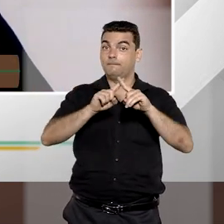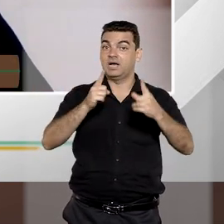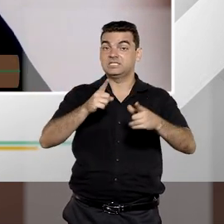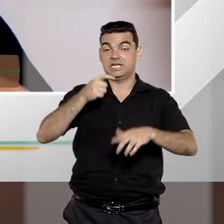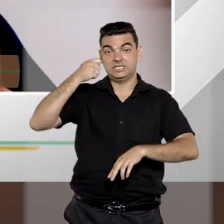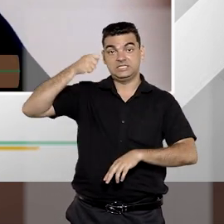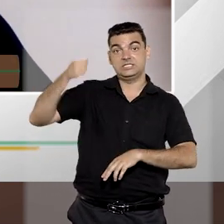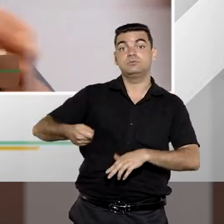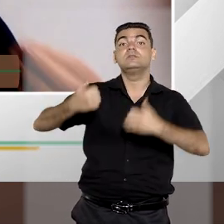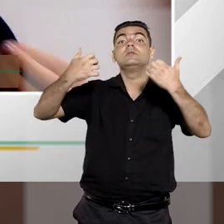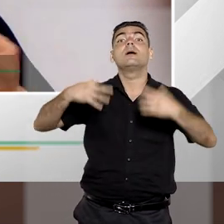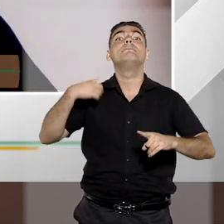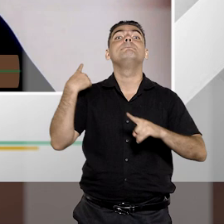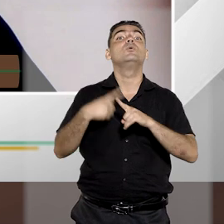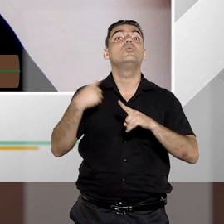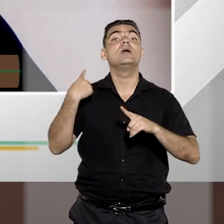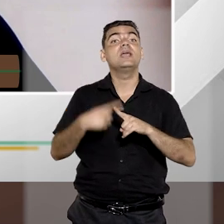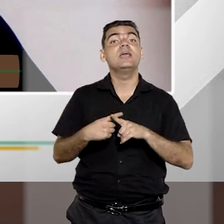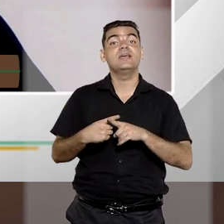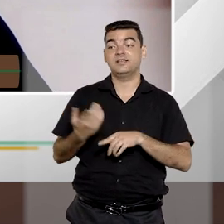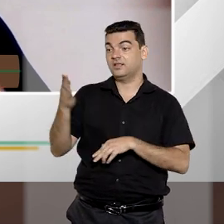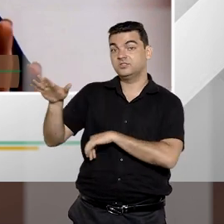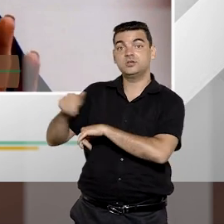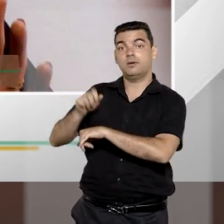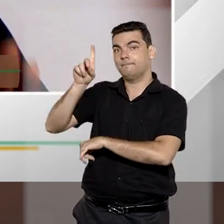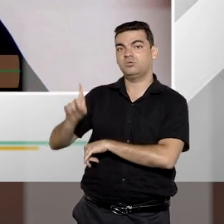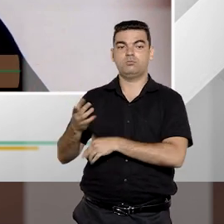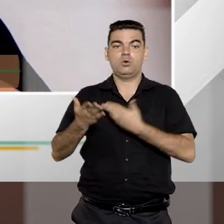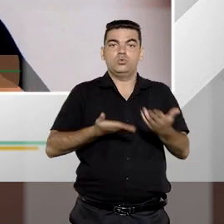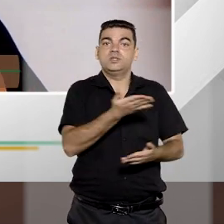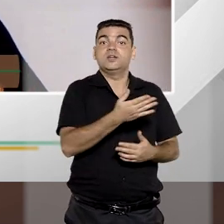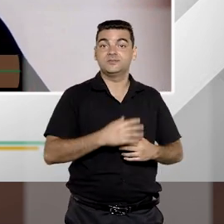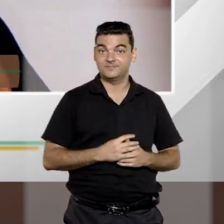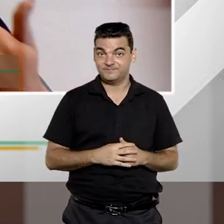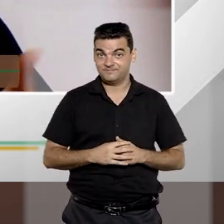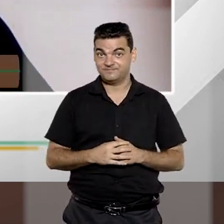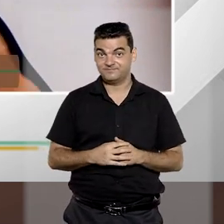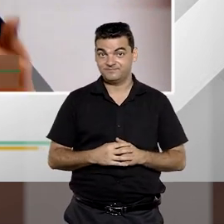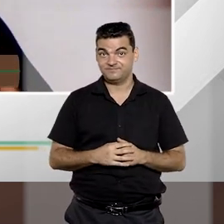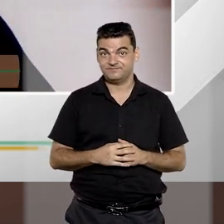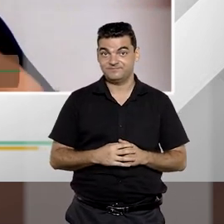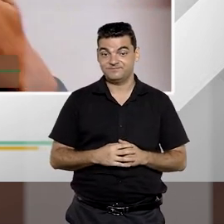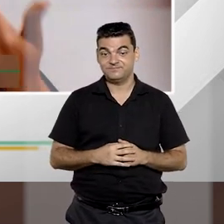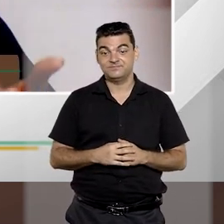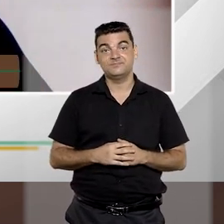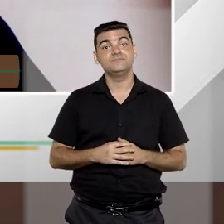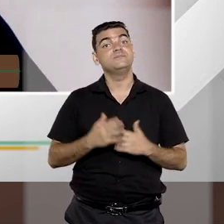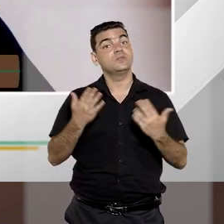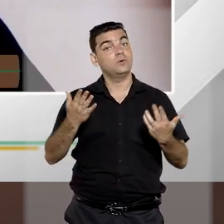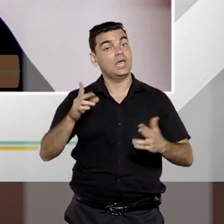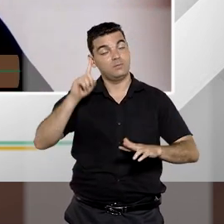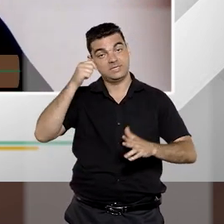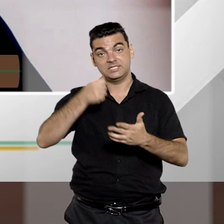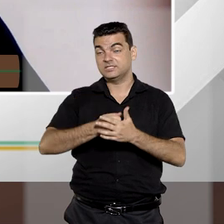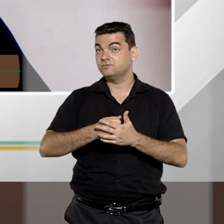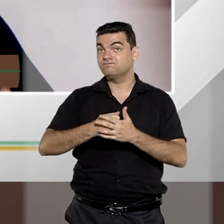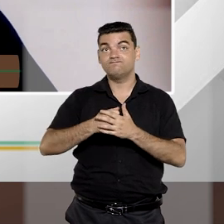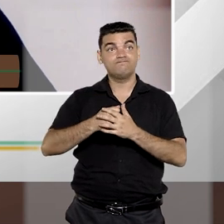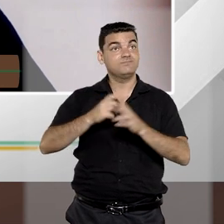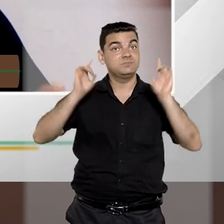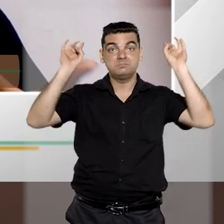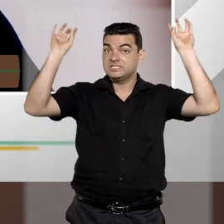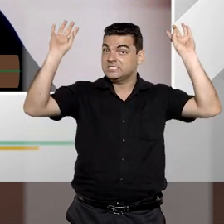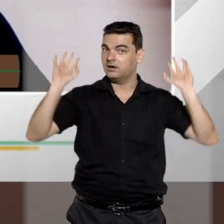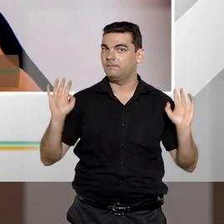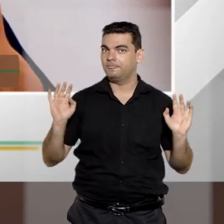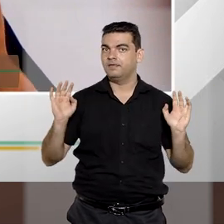da sentença as razões e motivações, né? Então, por se tor ter se tornado uma medida extraordinária,